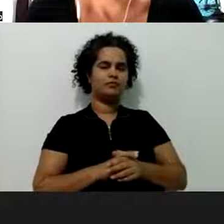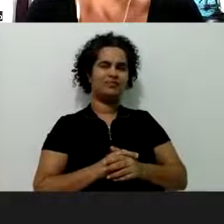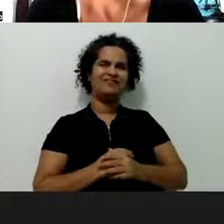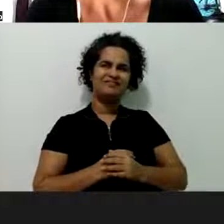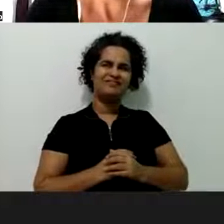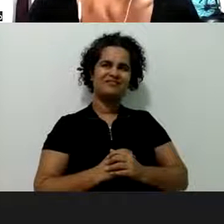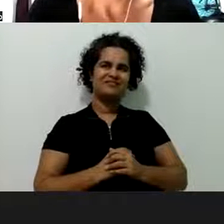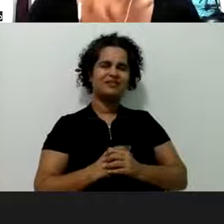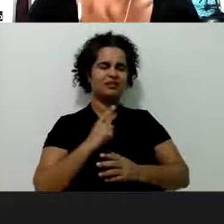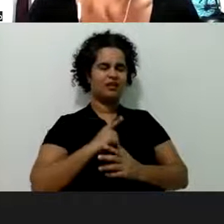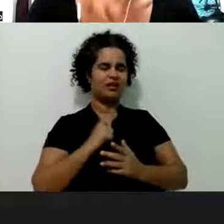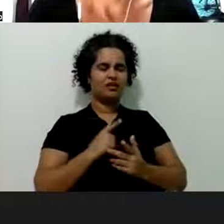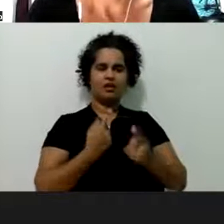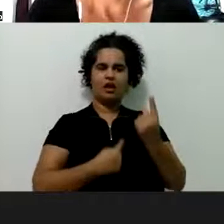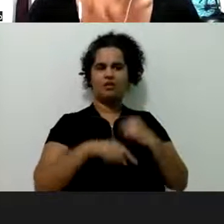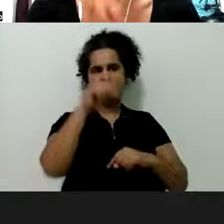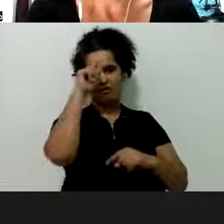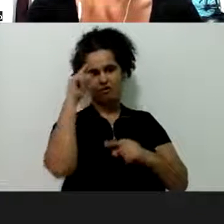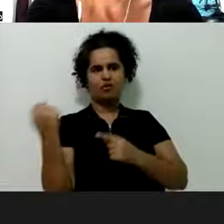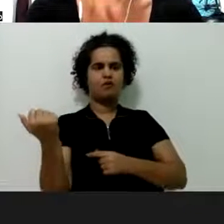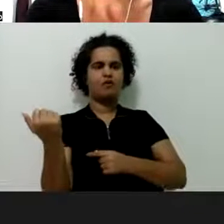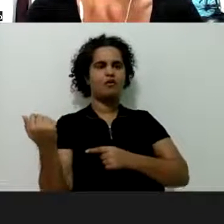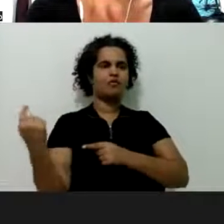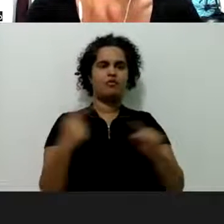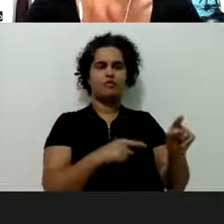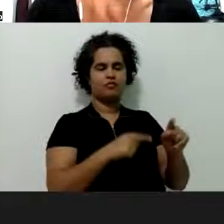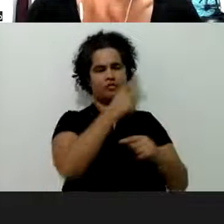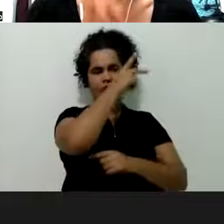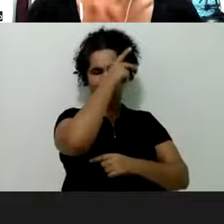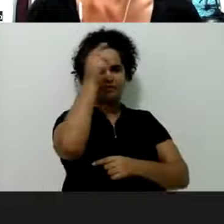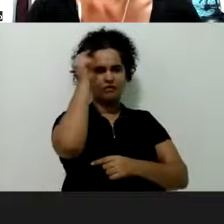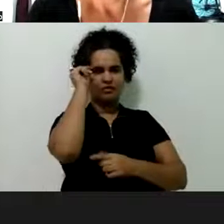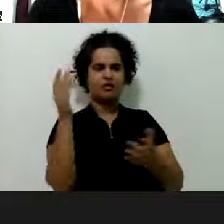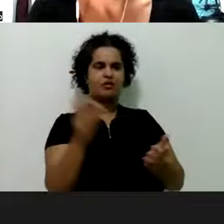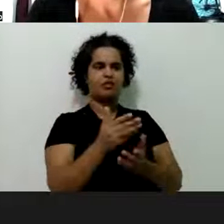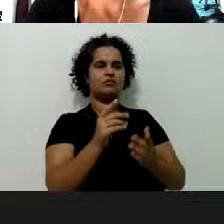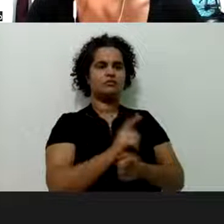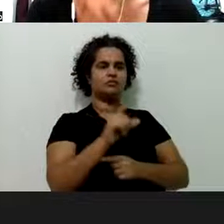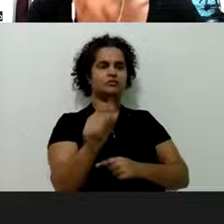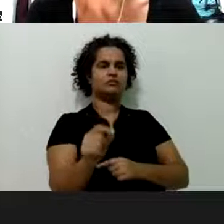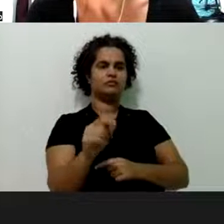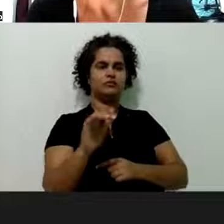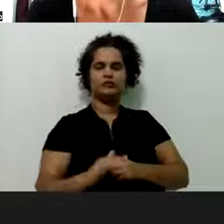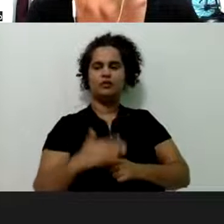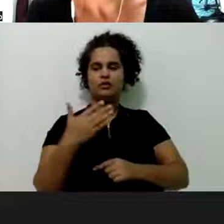Tem várias revoltas contra a prefeita que está fazendo isso, porque como é que agora eu vou sair tem gente fora